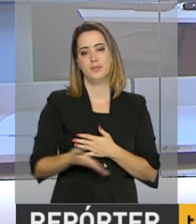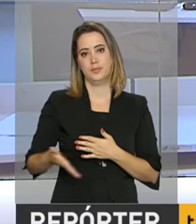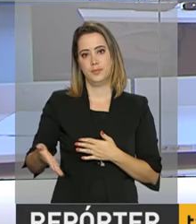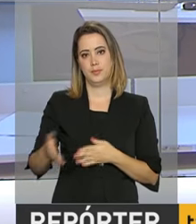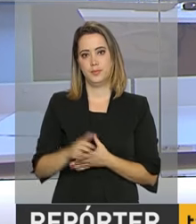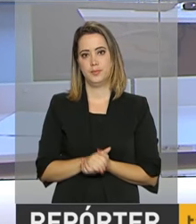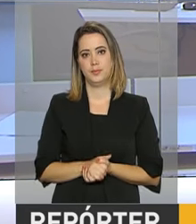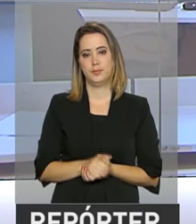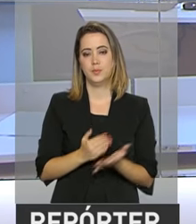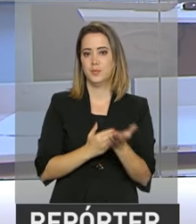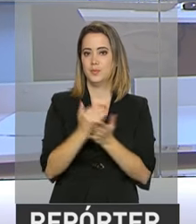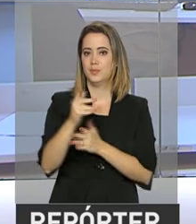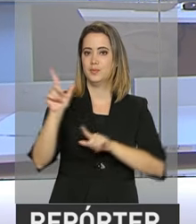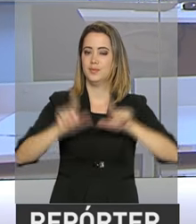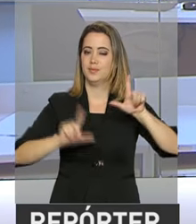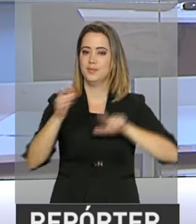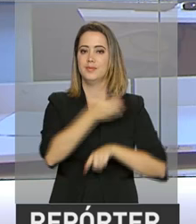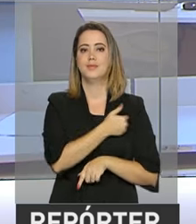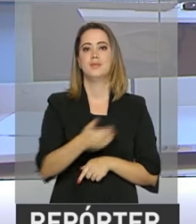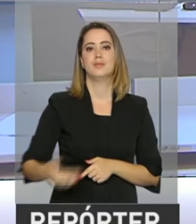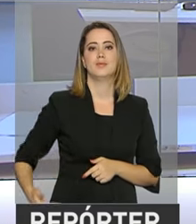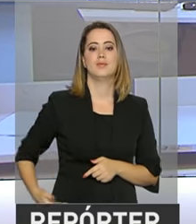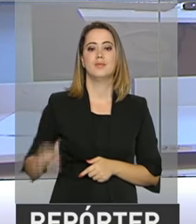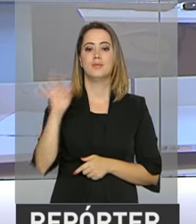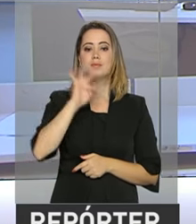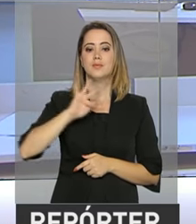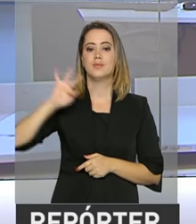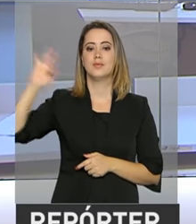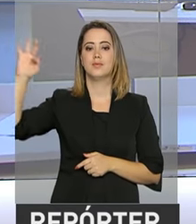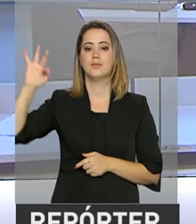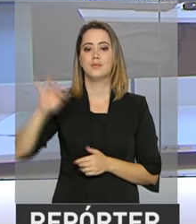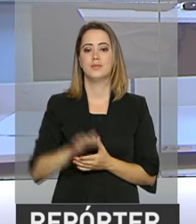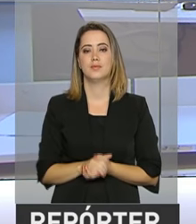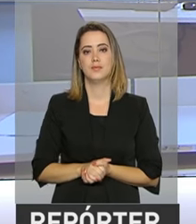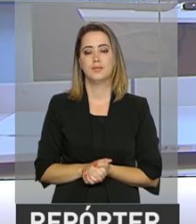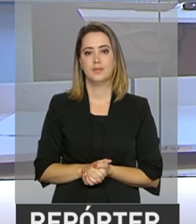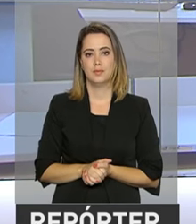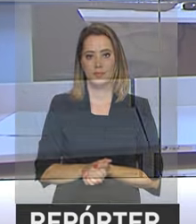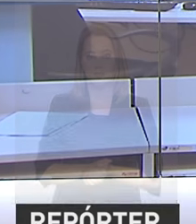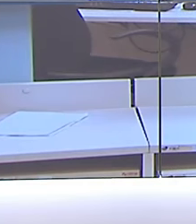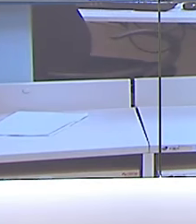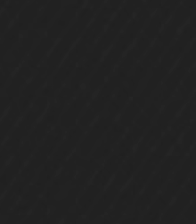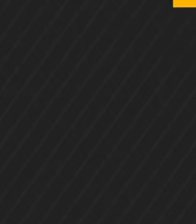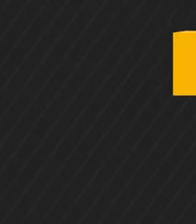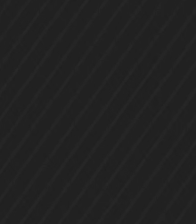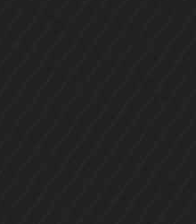redes sociais e continue com a gente aqui na NBR, a TV do Governo Federal.